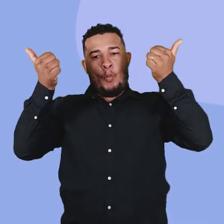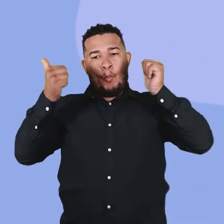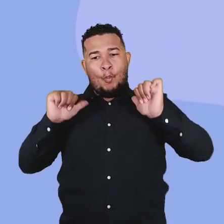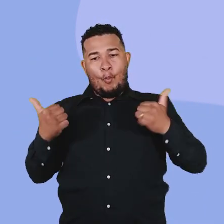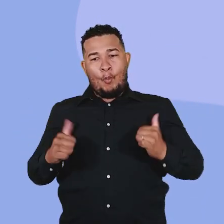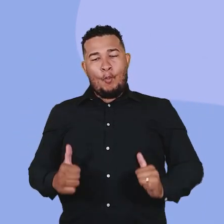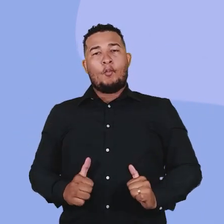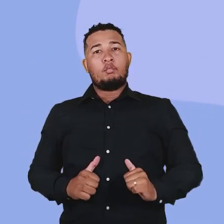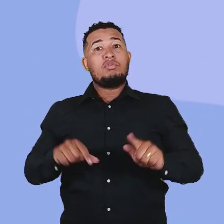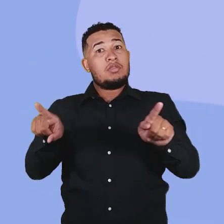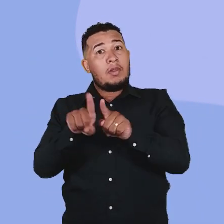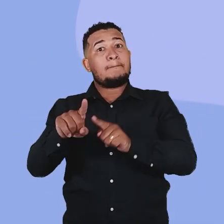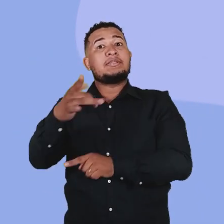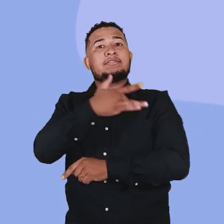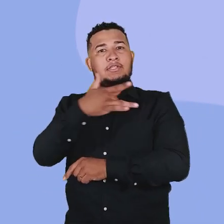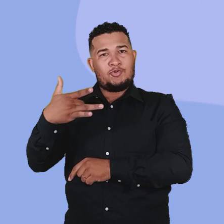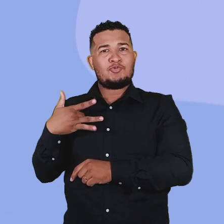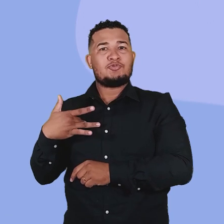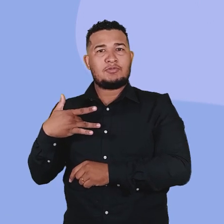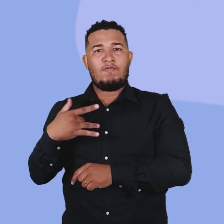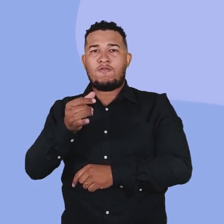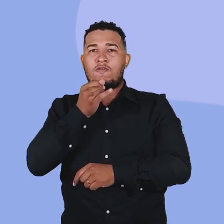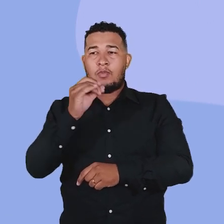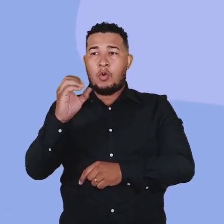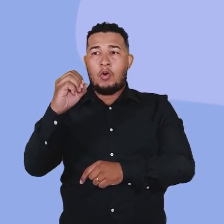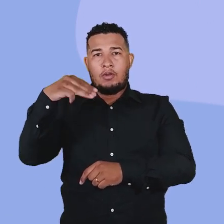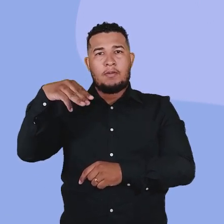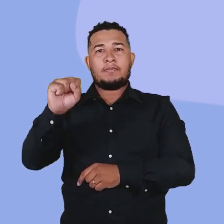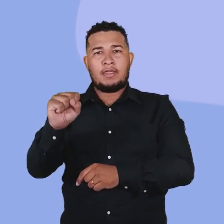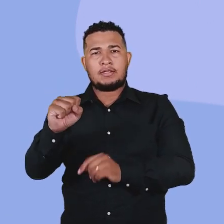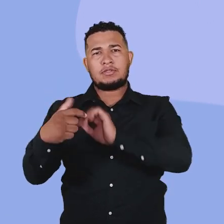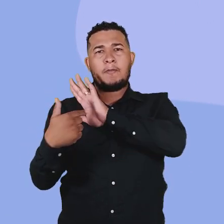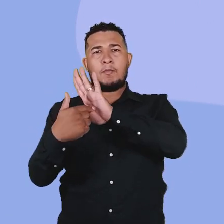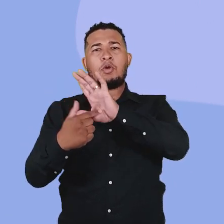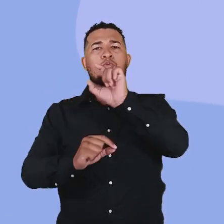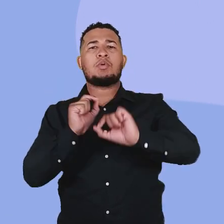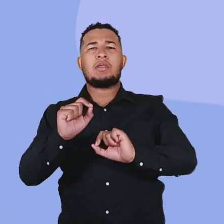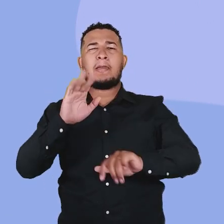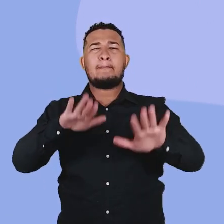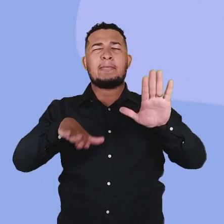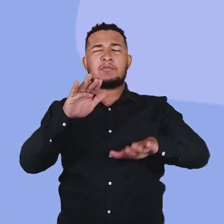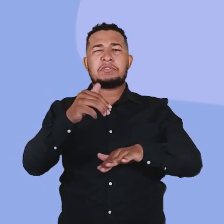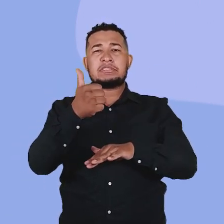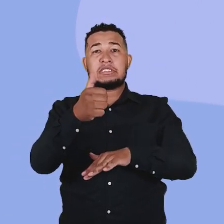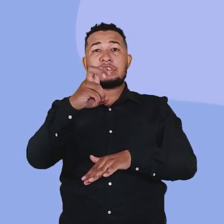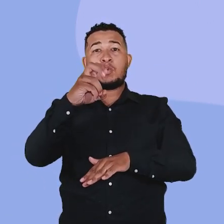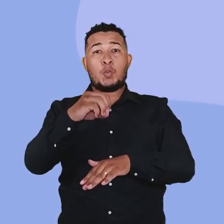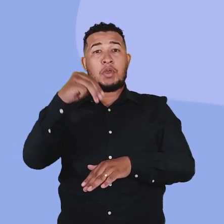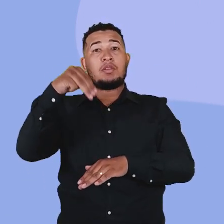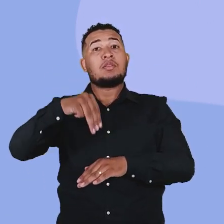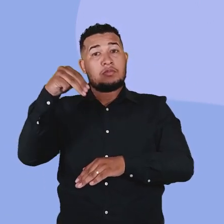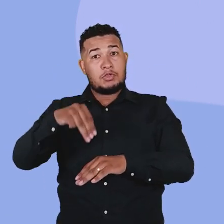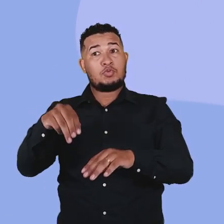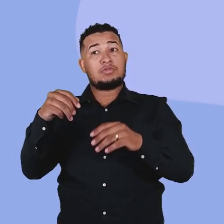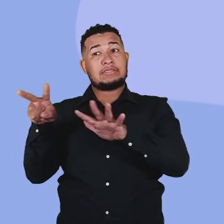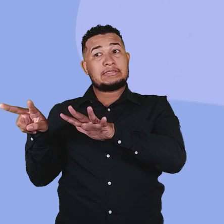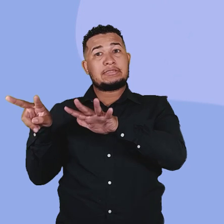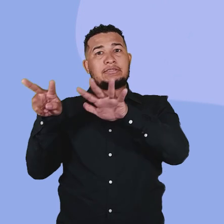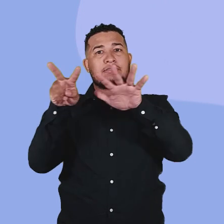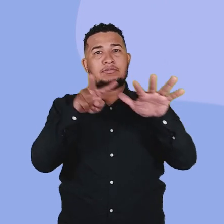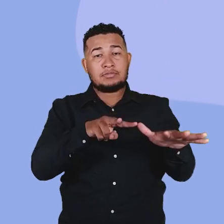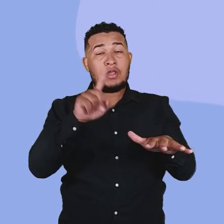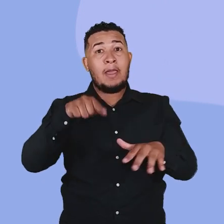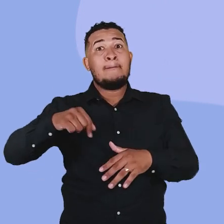para a saúde e a qualidade de vida. A OMS, a Organização Mundial de Saúde, define que cerca de 150 minutos de exercícios